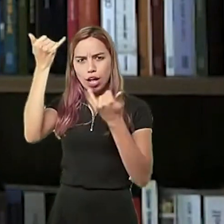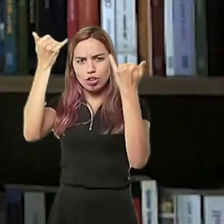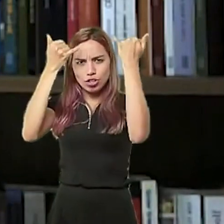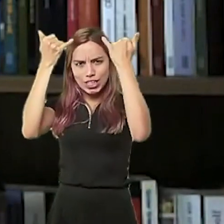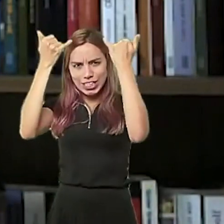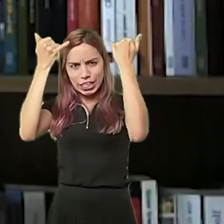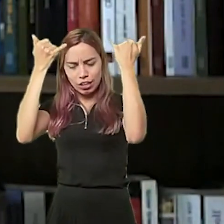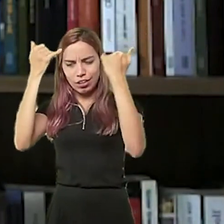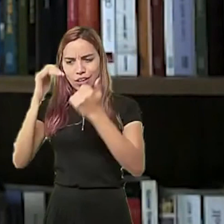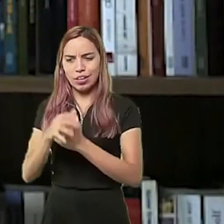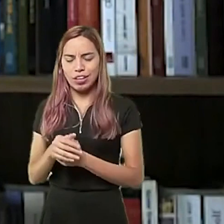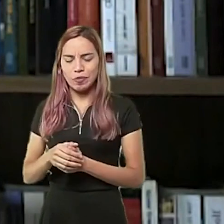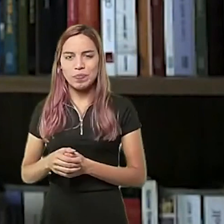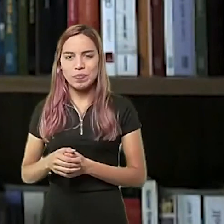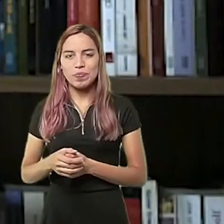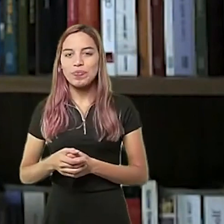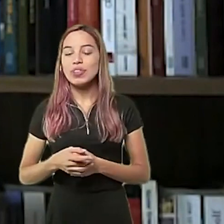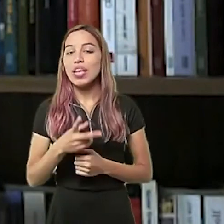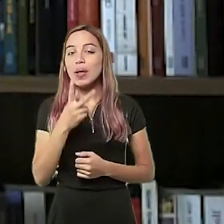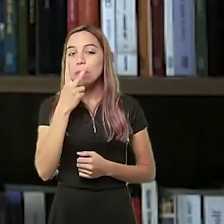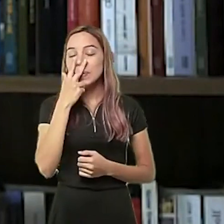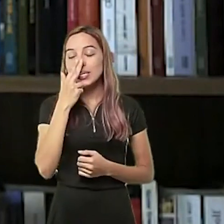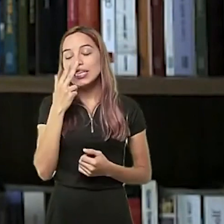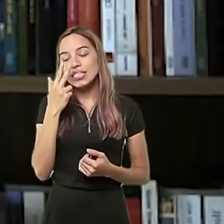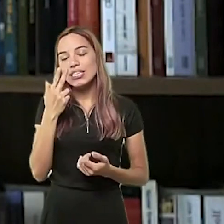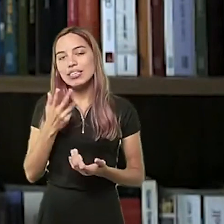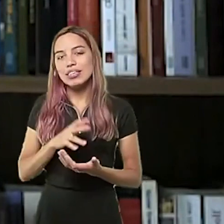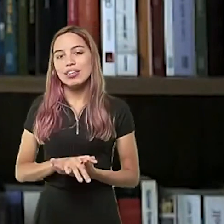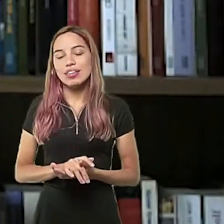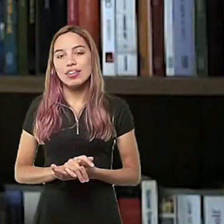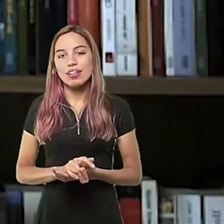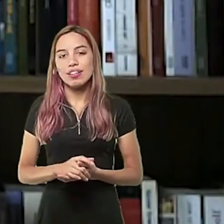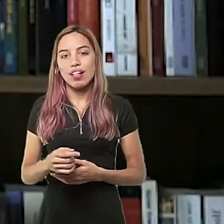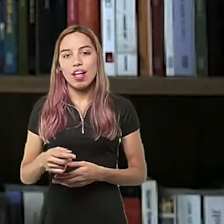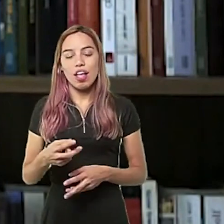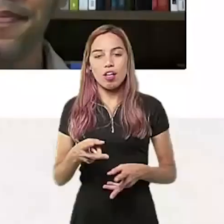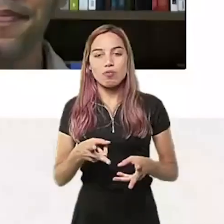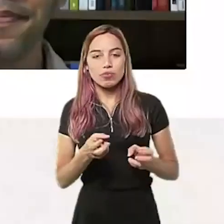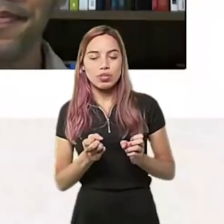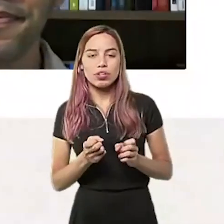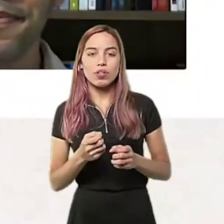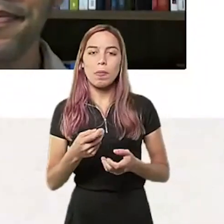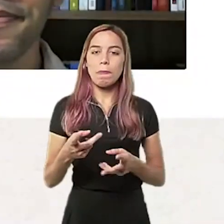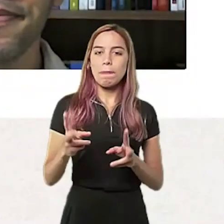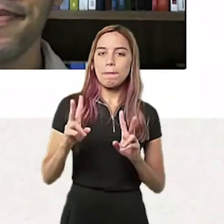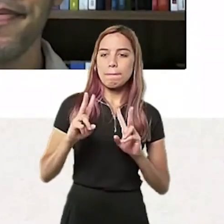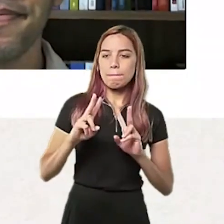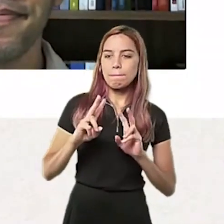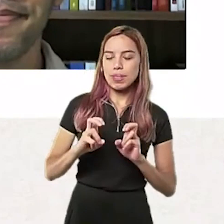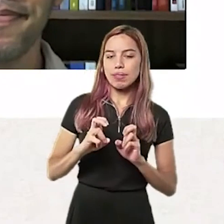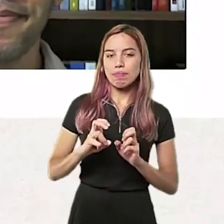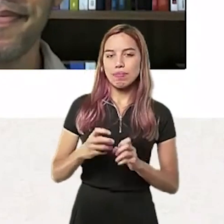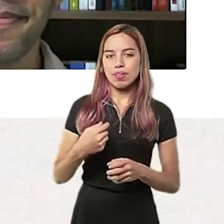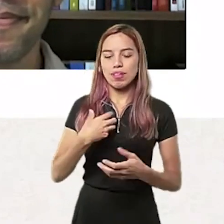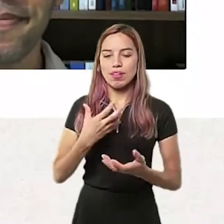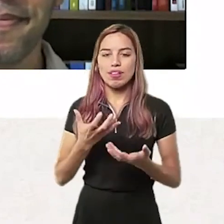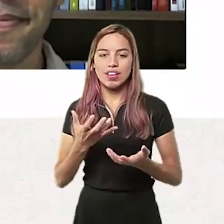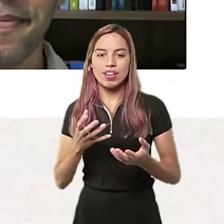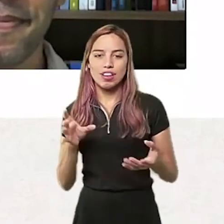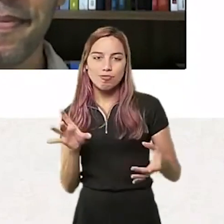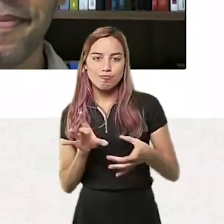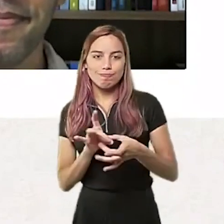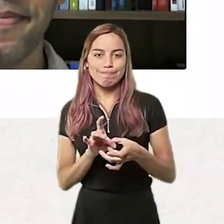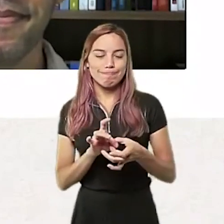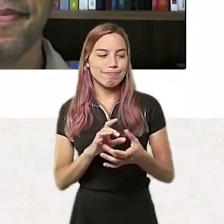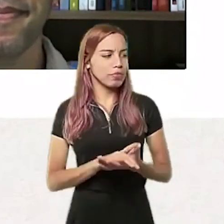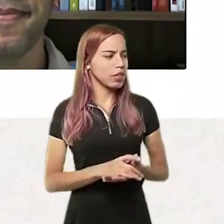diferentes, mas que no fundo guardam essa unidade. Você citou os dois contos que eu queria chamar a